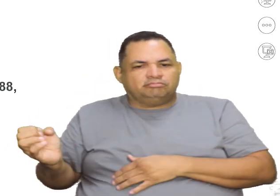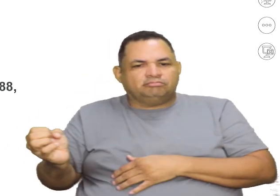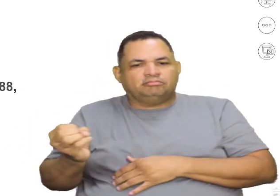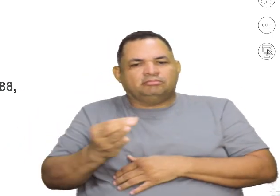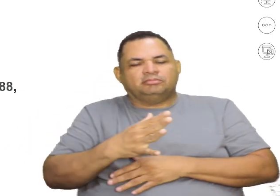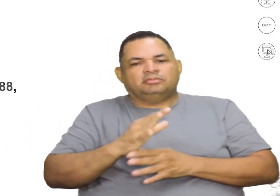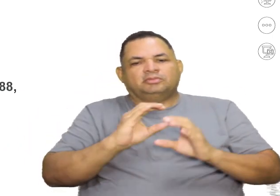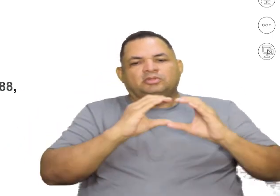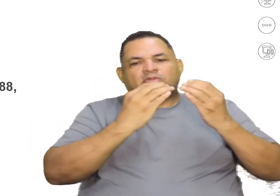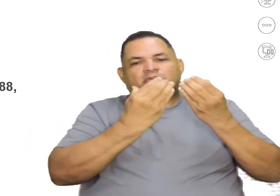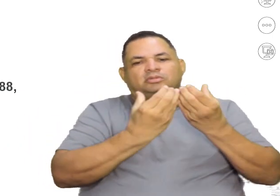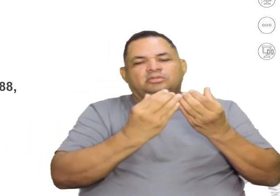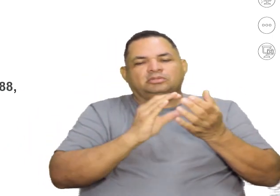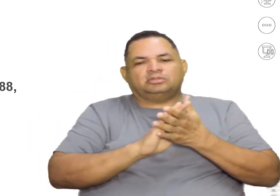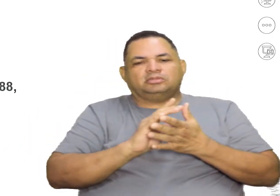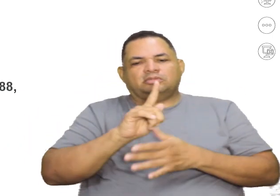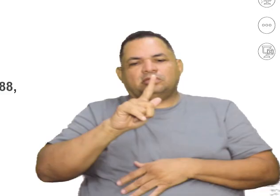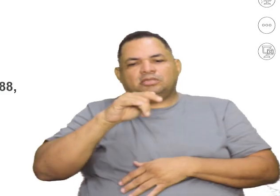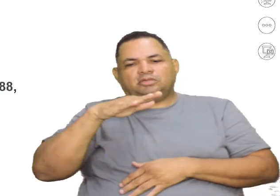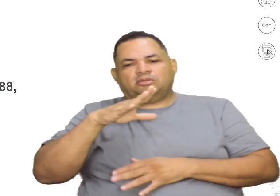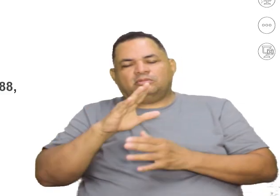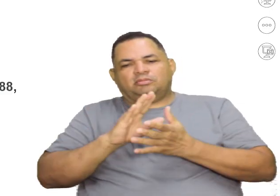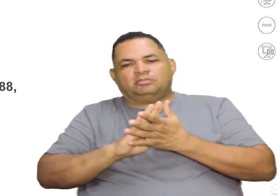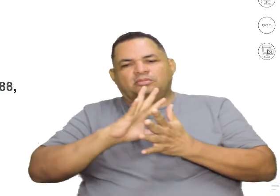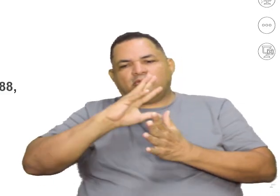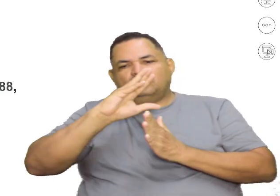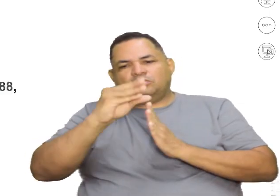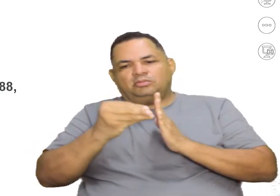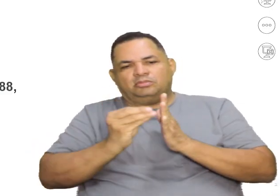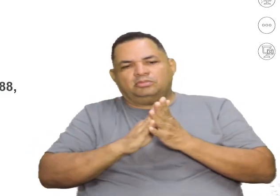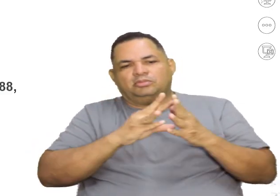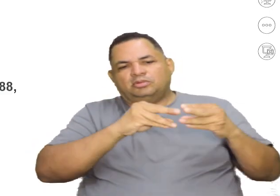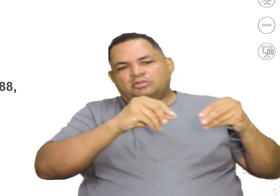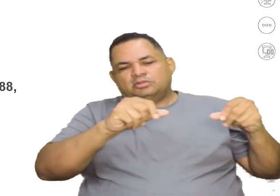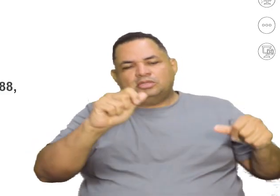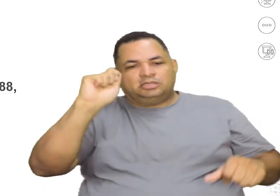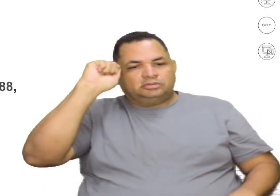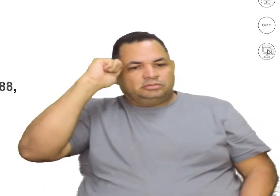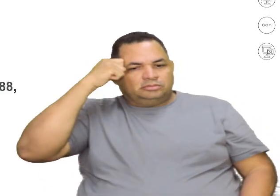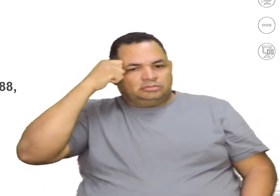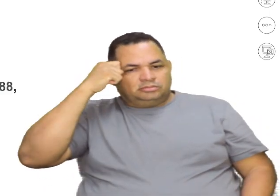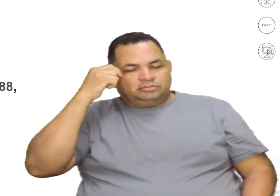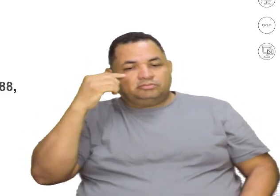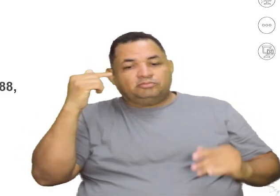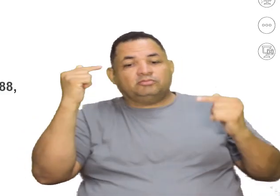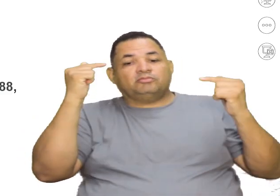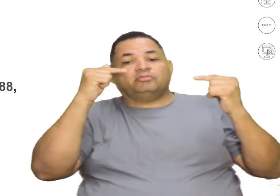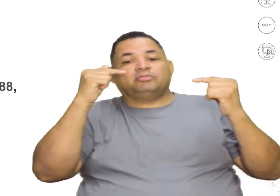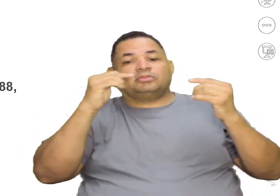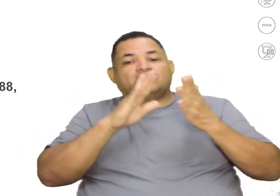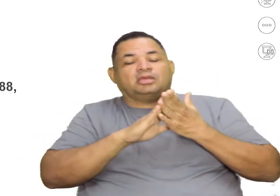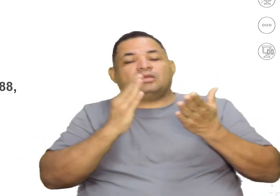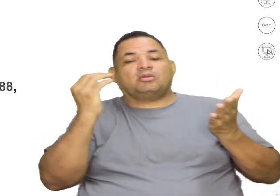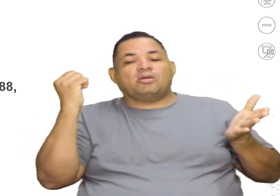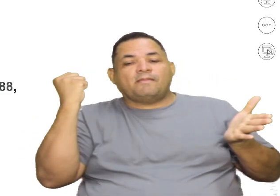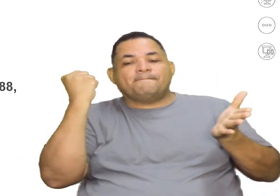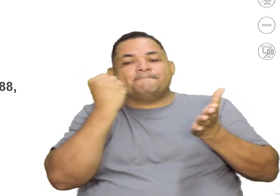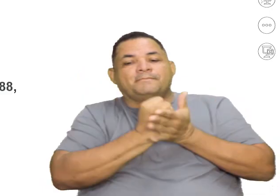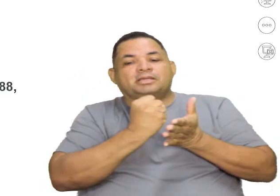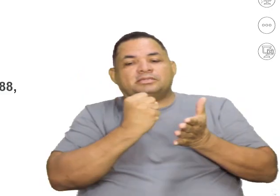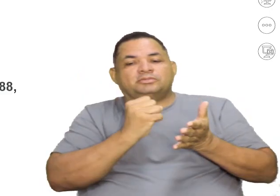contemporâneos, comunidades chamadas quilombolas, ou terras de preto, referem-se a um mesmo